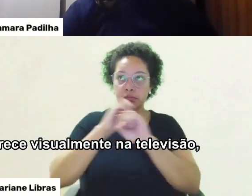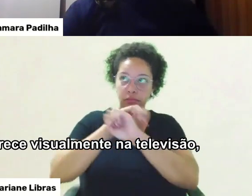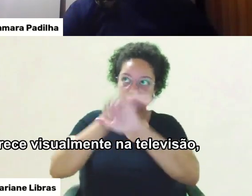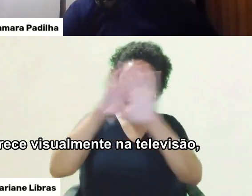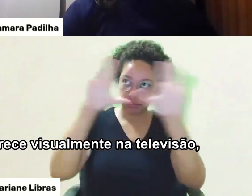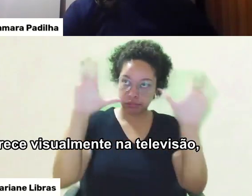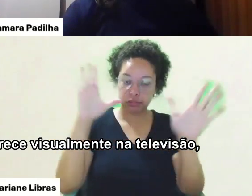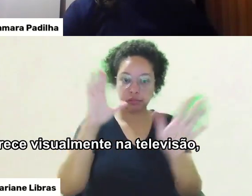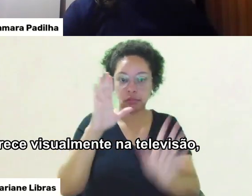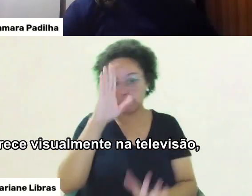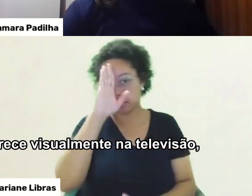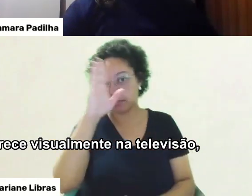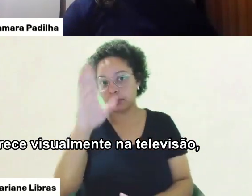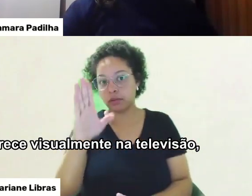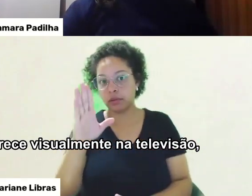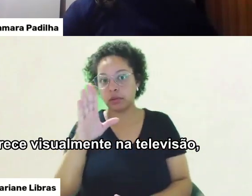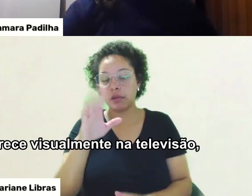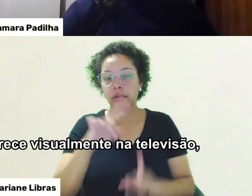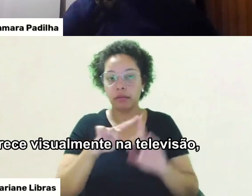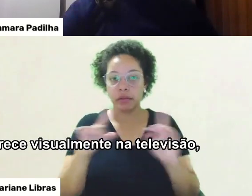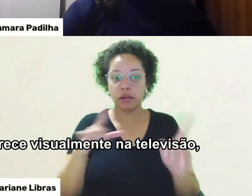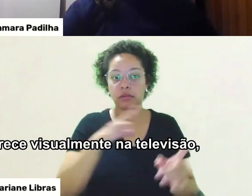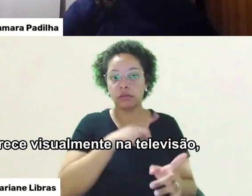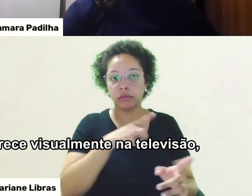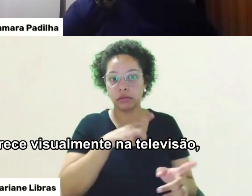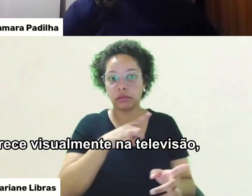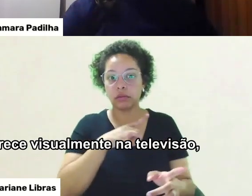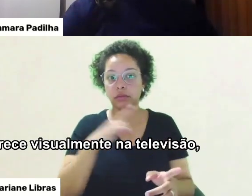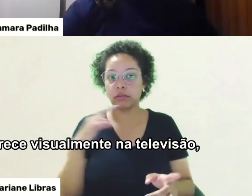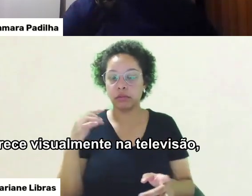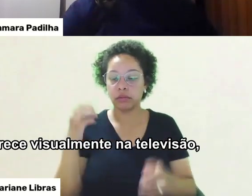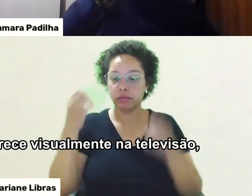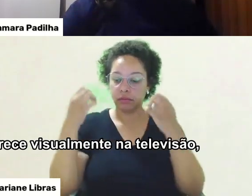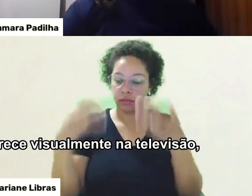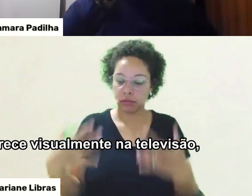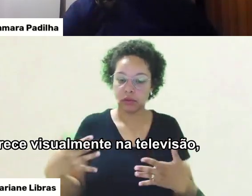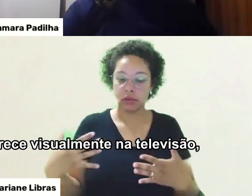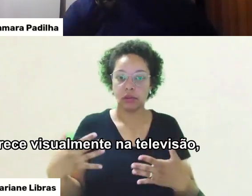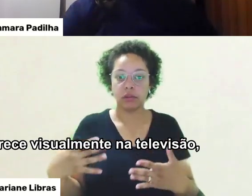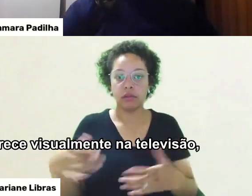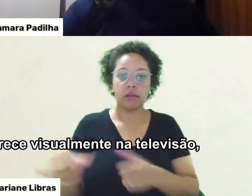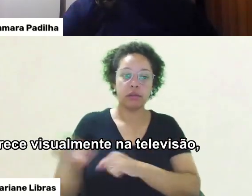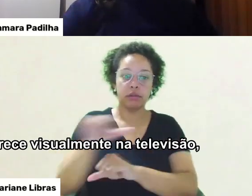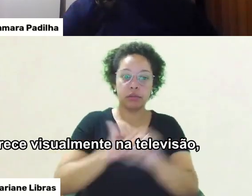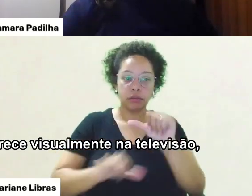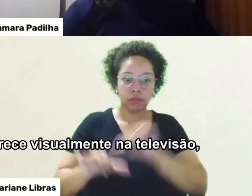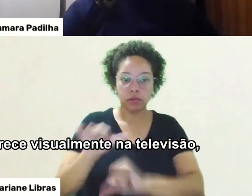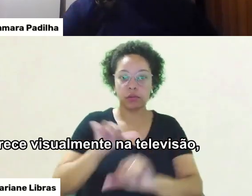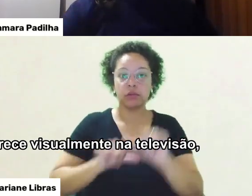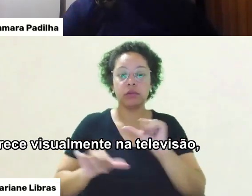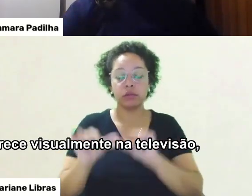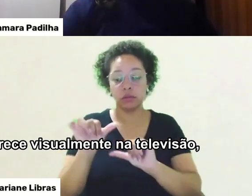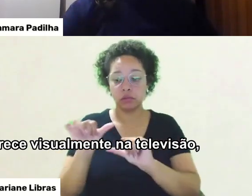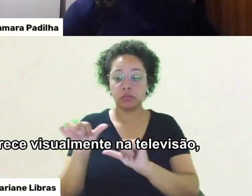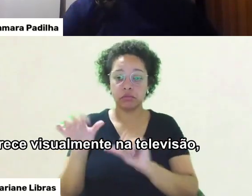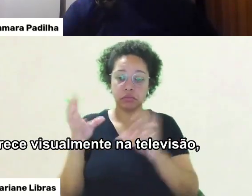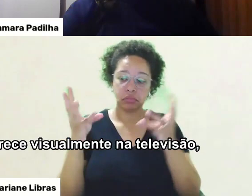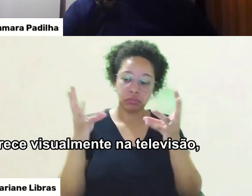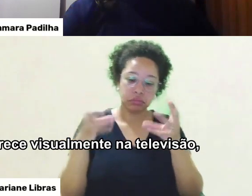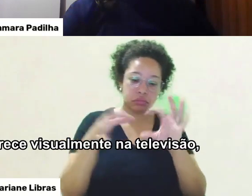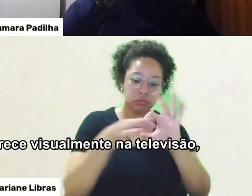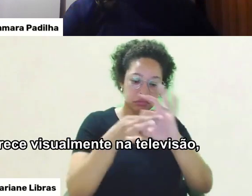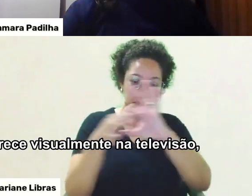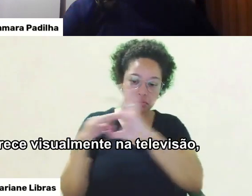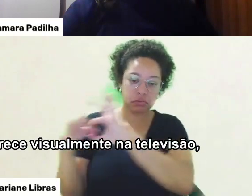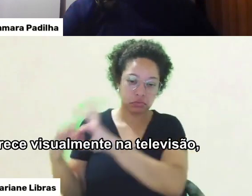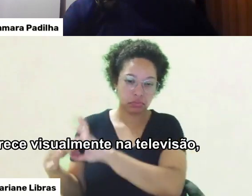objetivo. Só que tem um fator muito importante sobre a audiodescrição. Ela vai mudar muito de acordo com o contexto. Então, significa que você pode ver